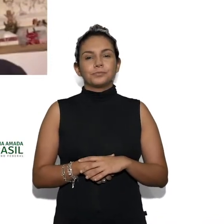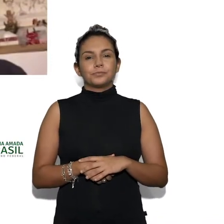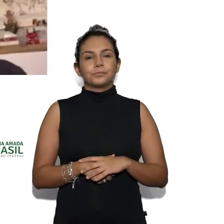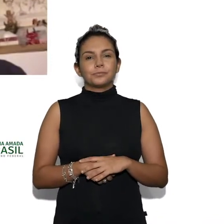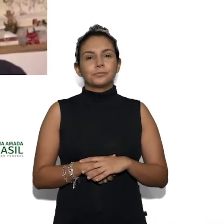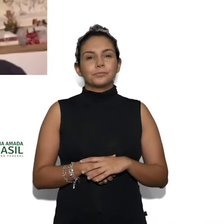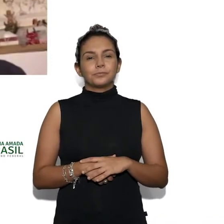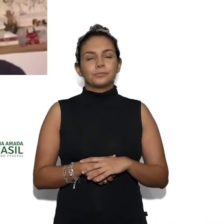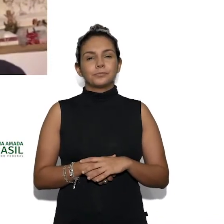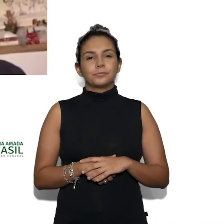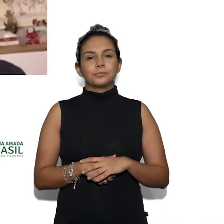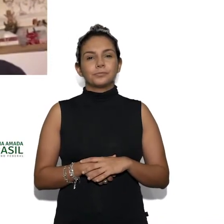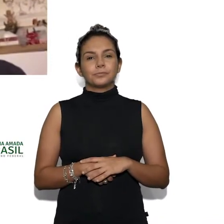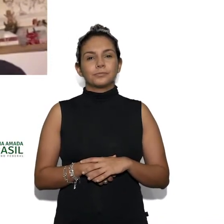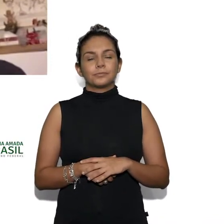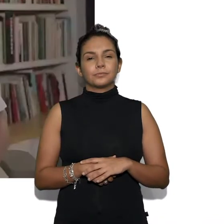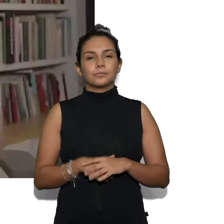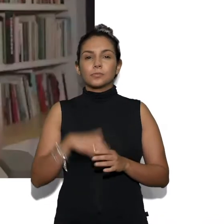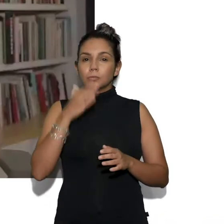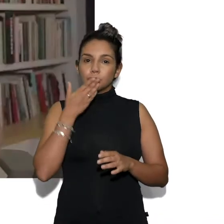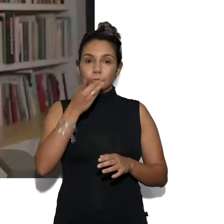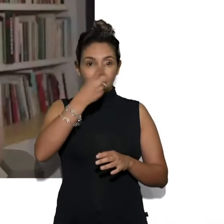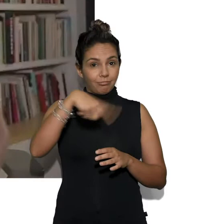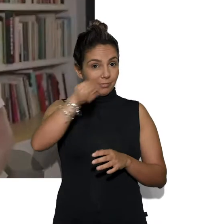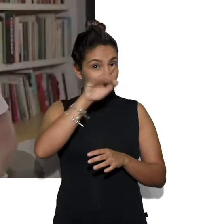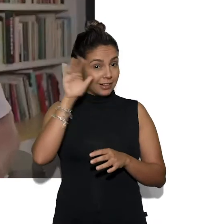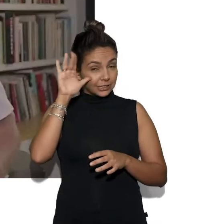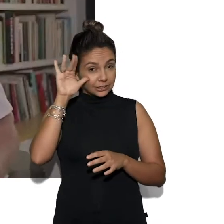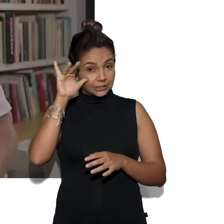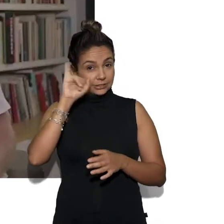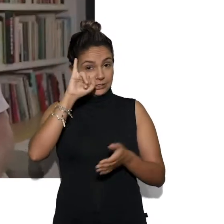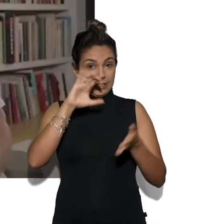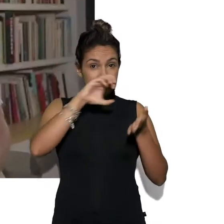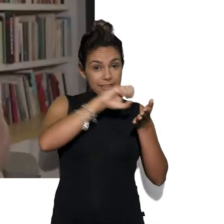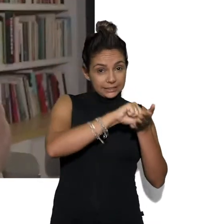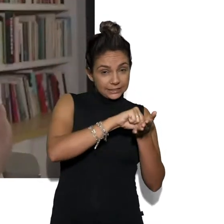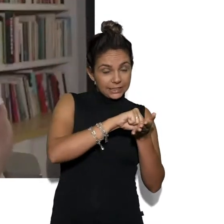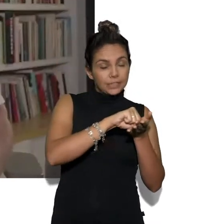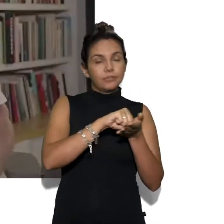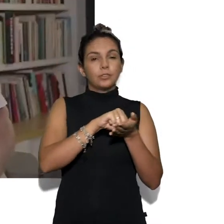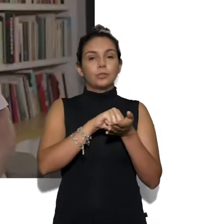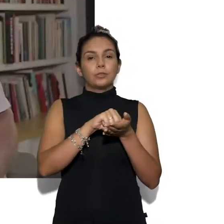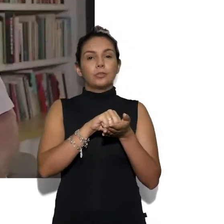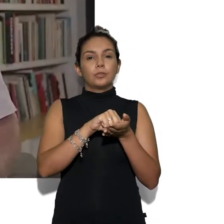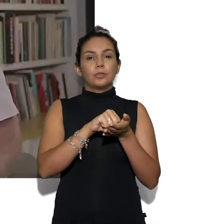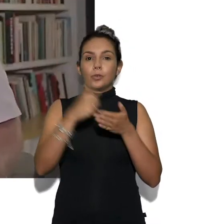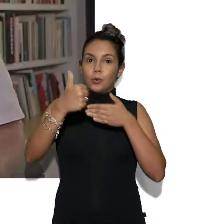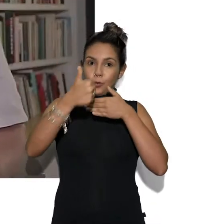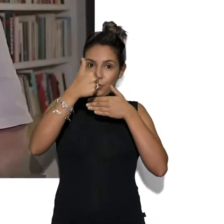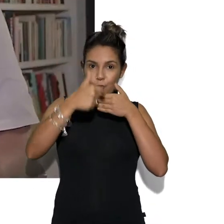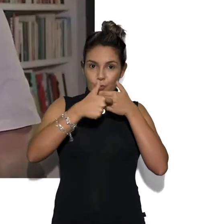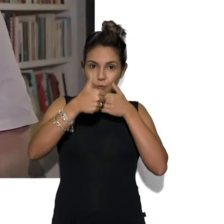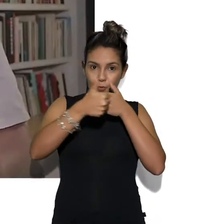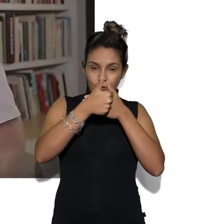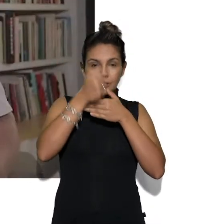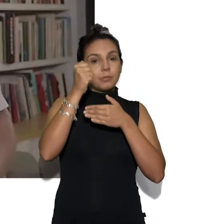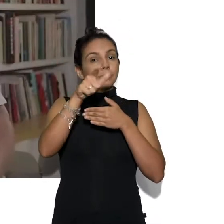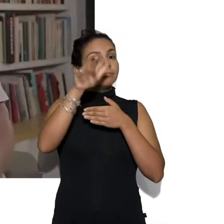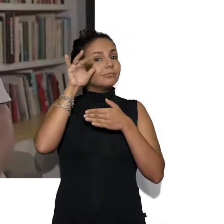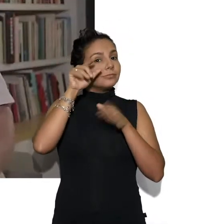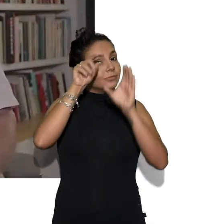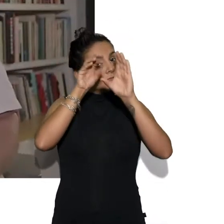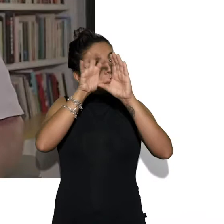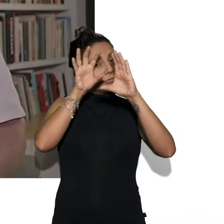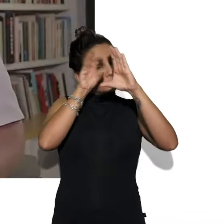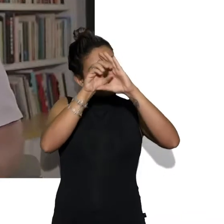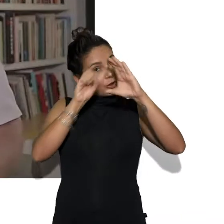Que dê, Rafael. Eu peço, gente, que vocês estão nos assistindo, que se inscrevam no canal, curtam e, principalmente, se estão gostando, compartilhem,